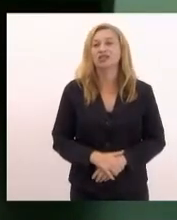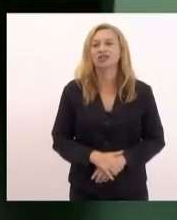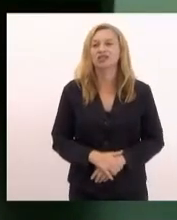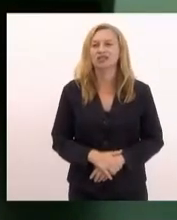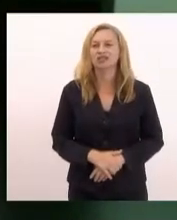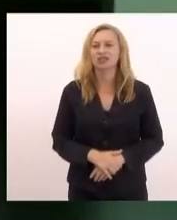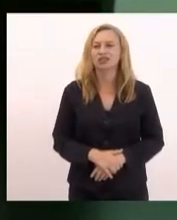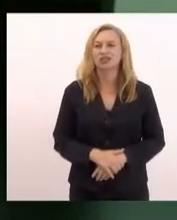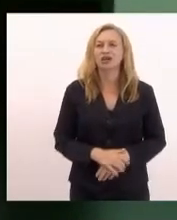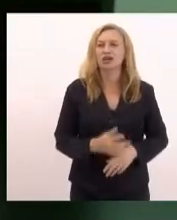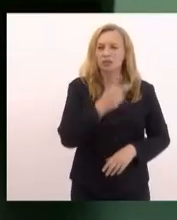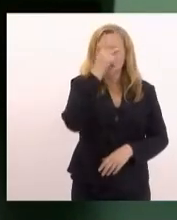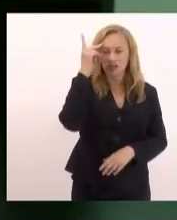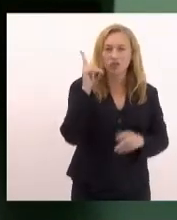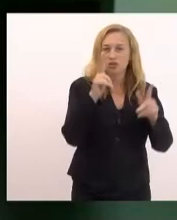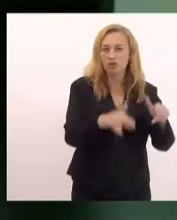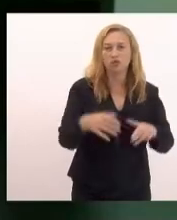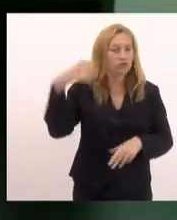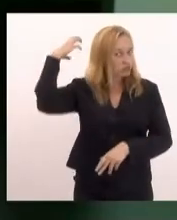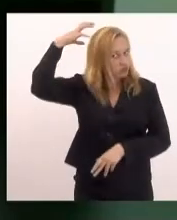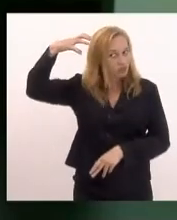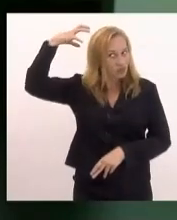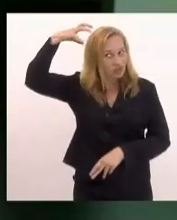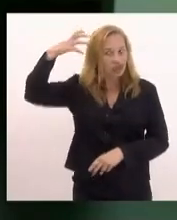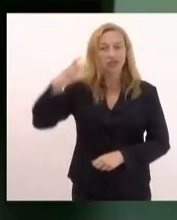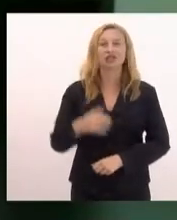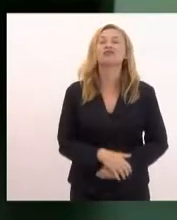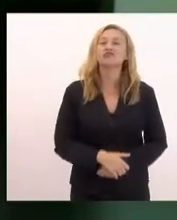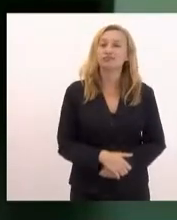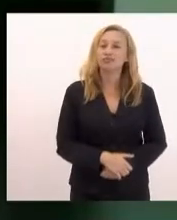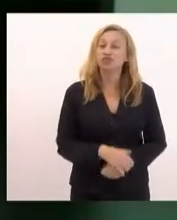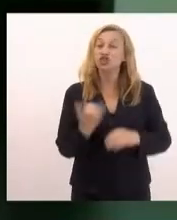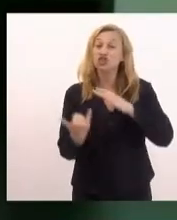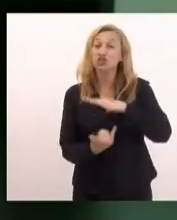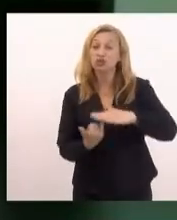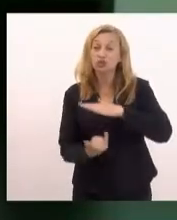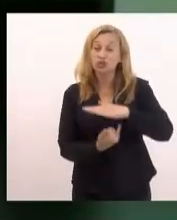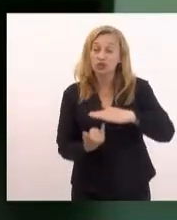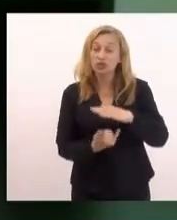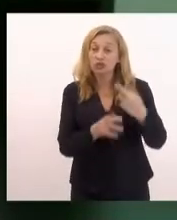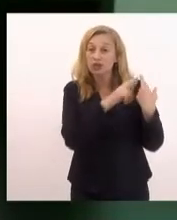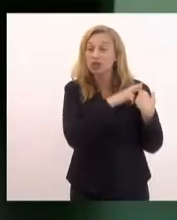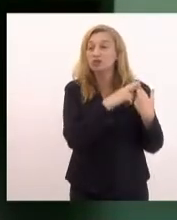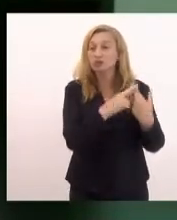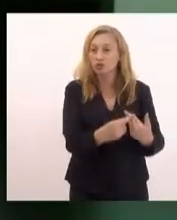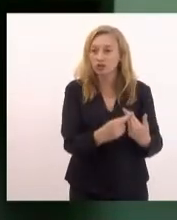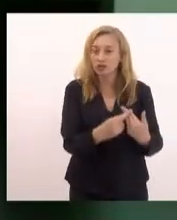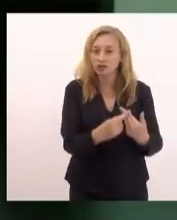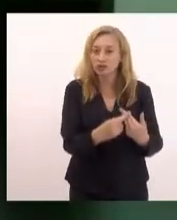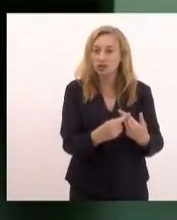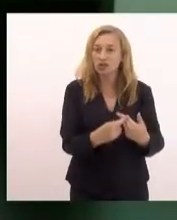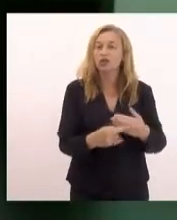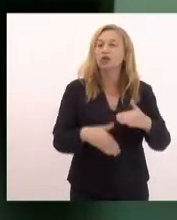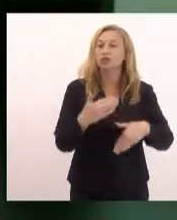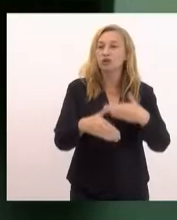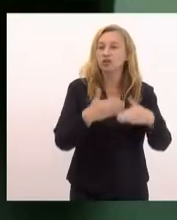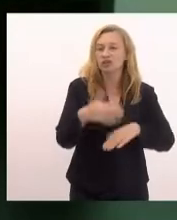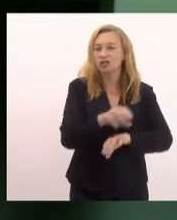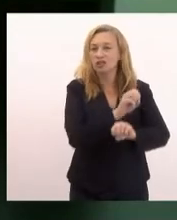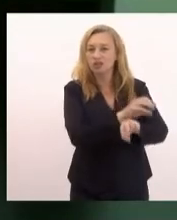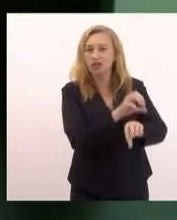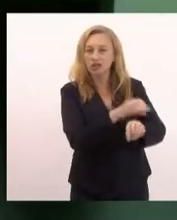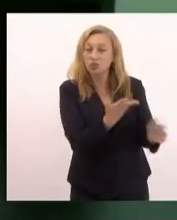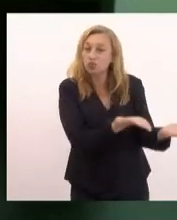figuras como Marielle, passam por instituições responsáveis pelo acesso à educação de